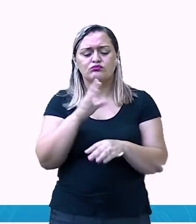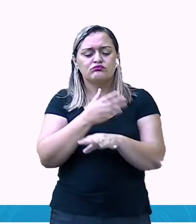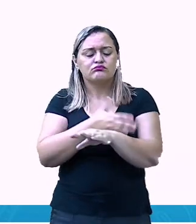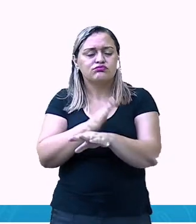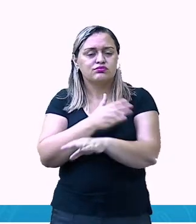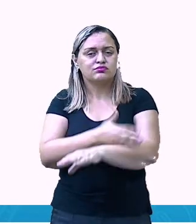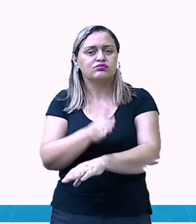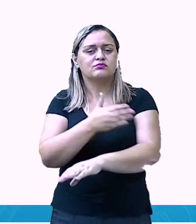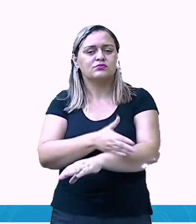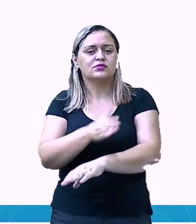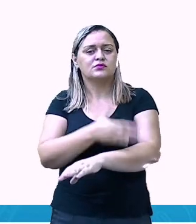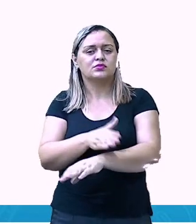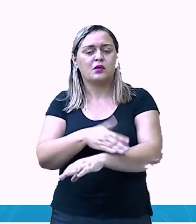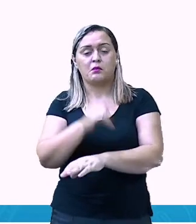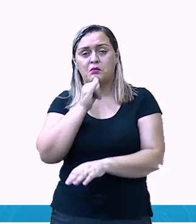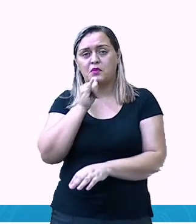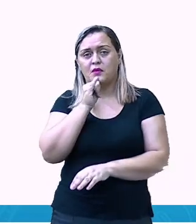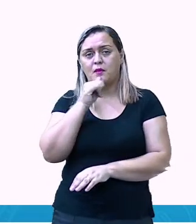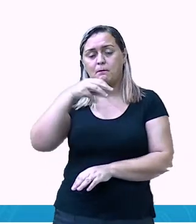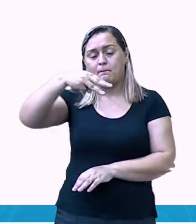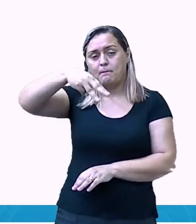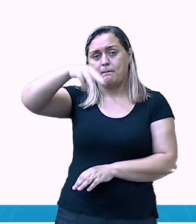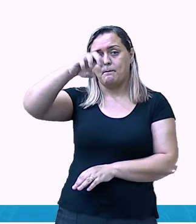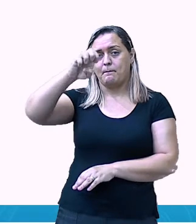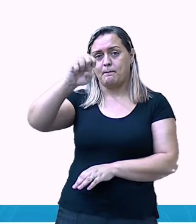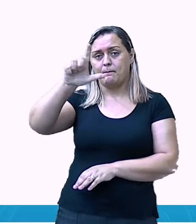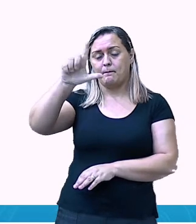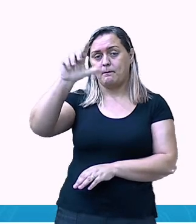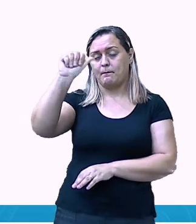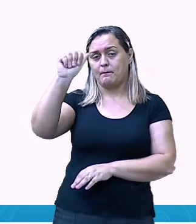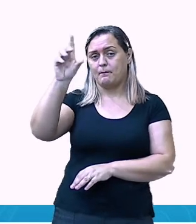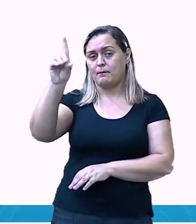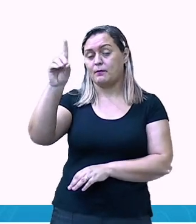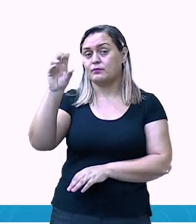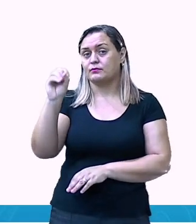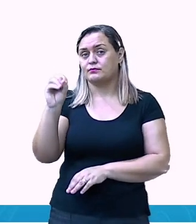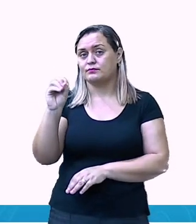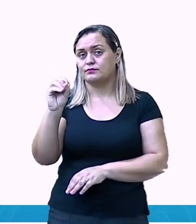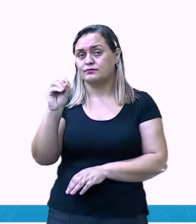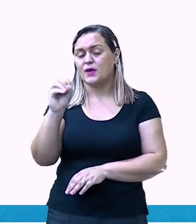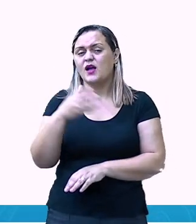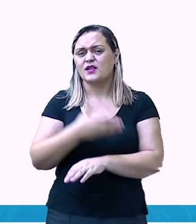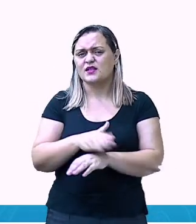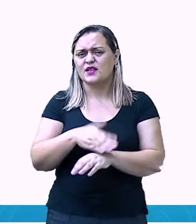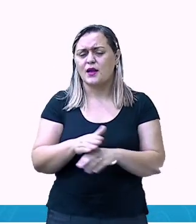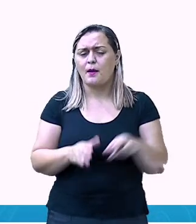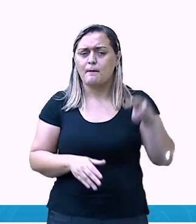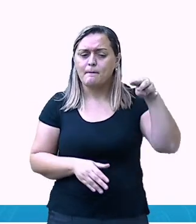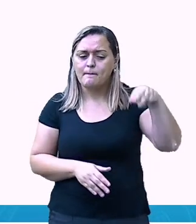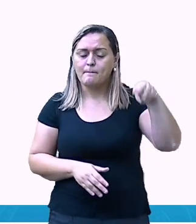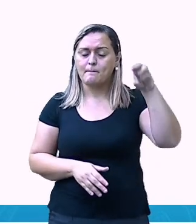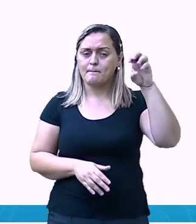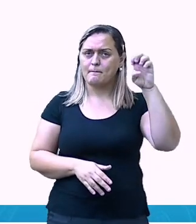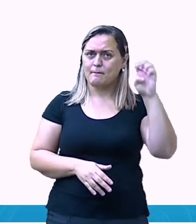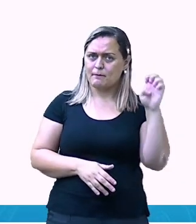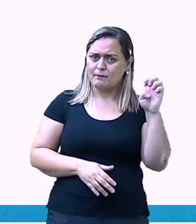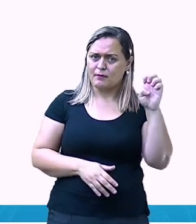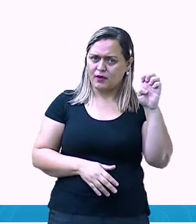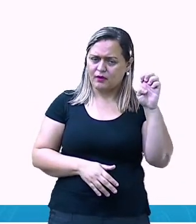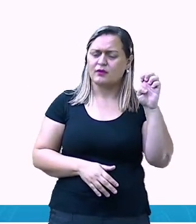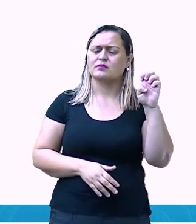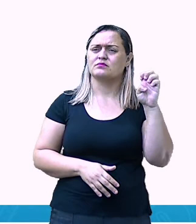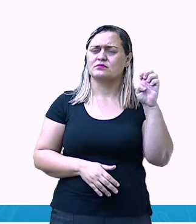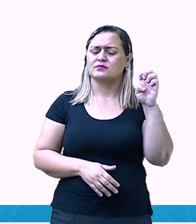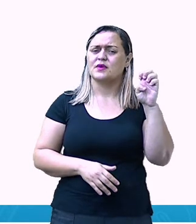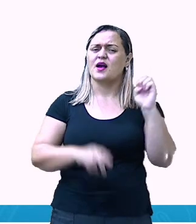me, lá, dó. Melado. É melado. Isso, você vai